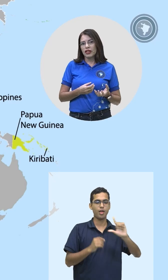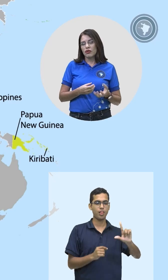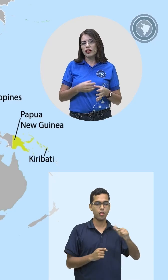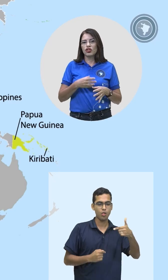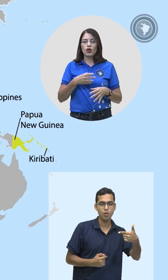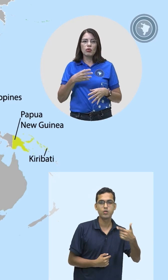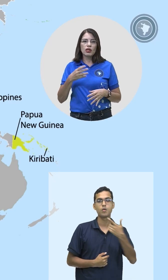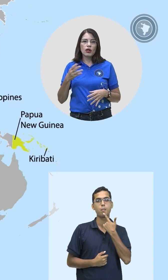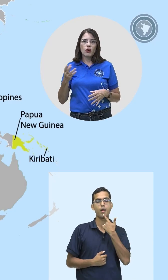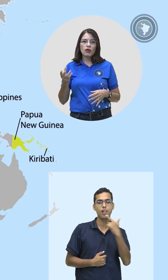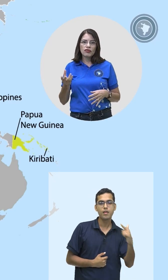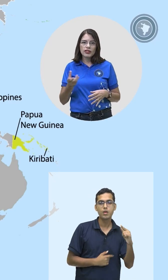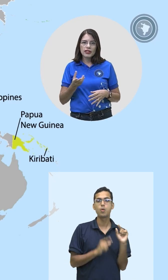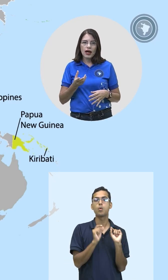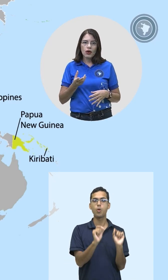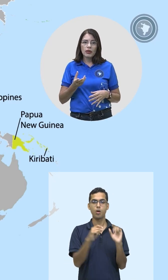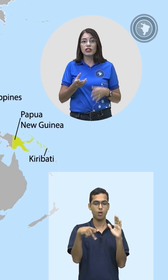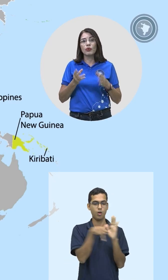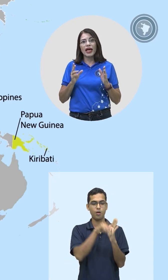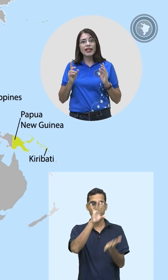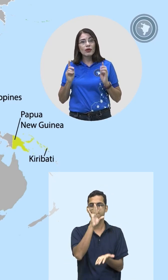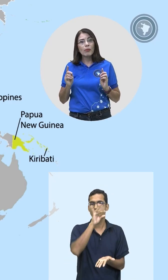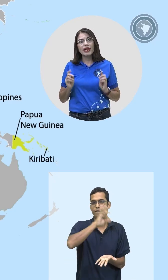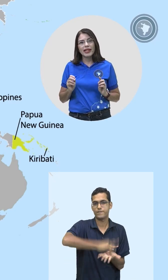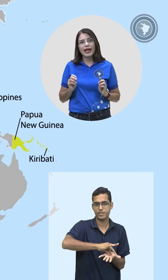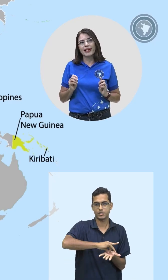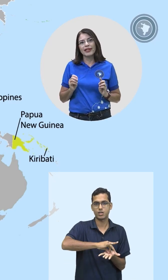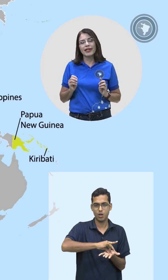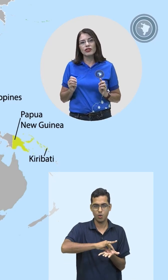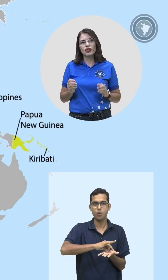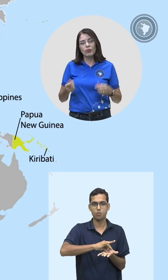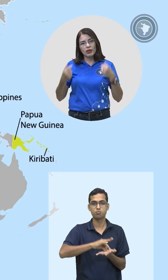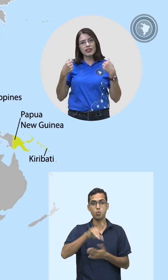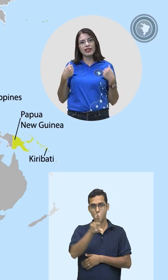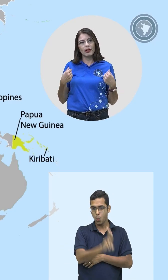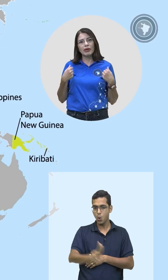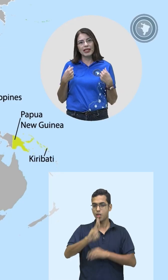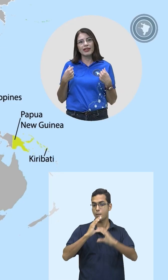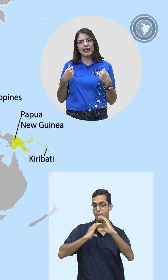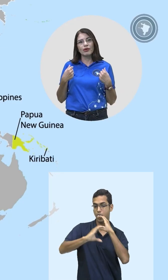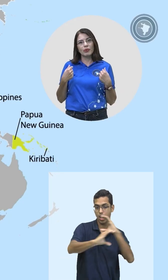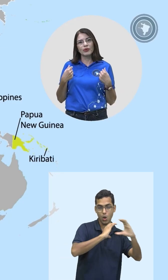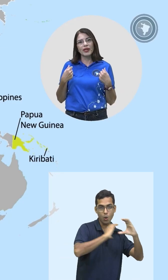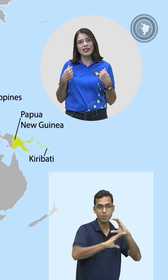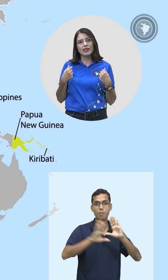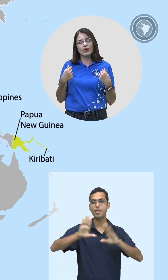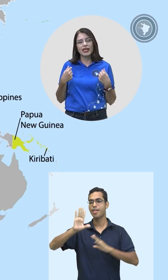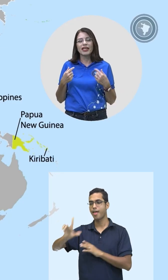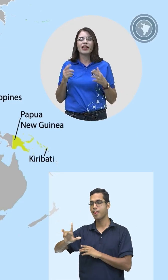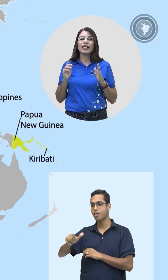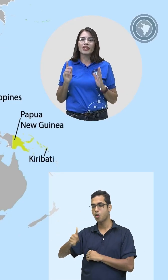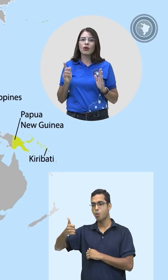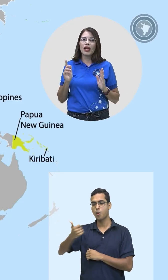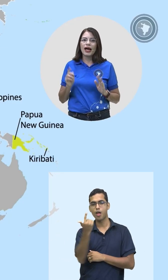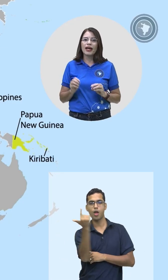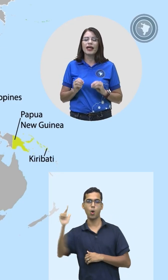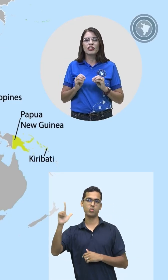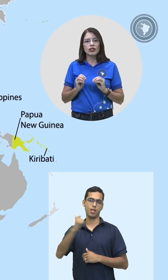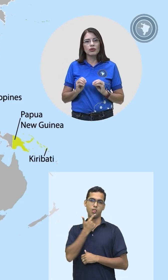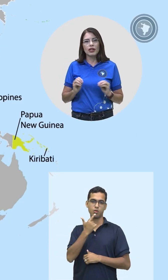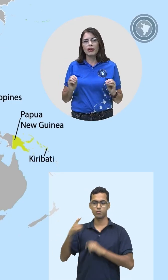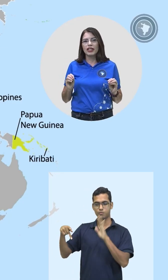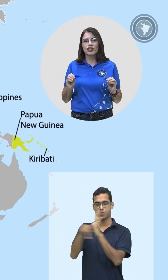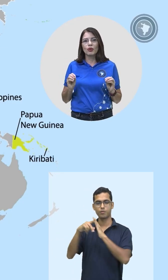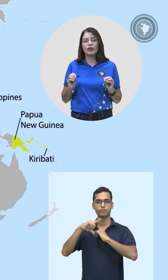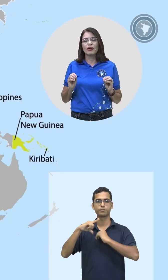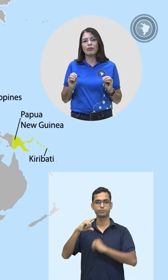língua franca, ou seja, como língua oficial, mas não é a língua materna deles. Como a nossa língua materna é a língua portuguesa, não é? Então, lá, eles